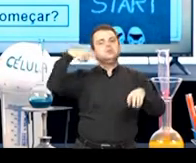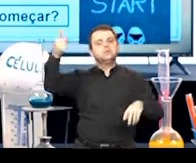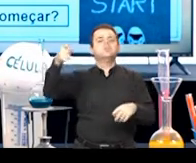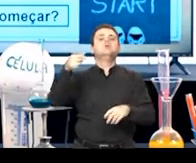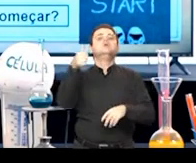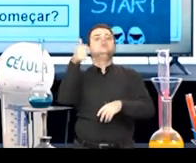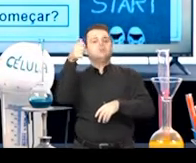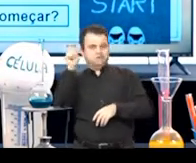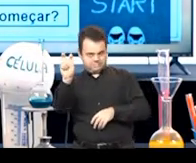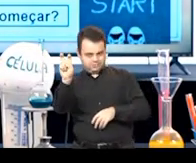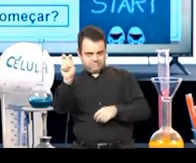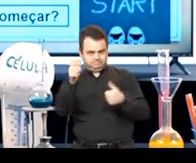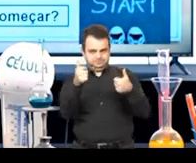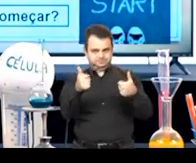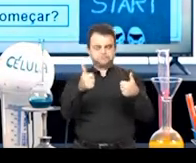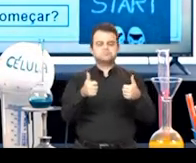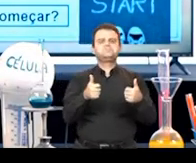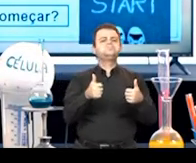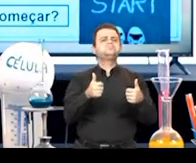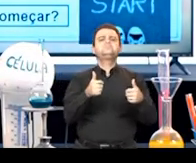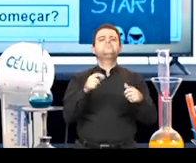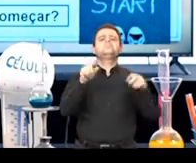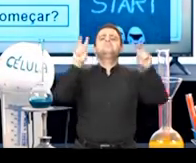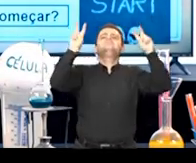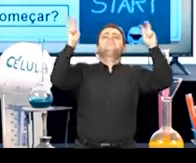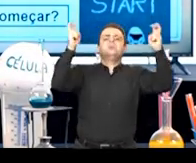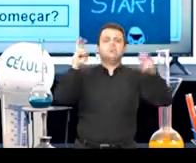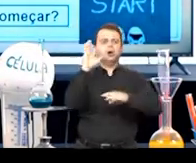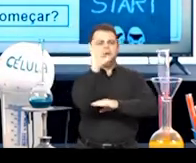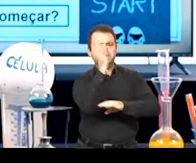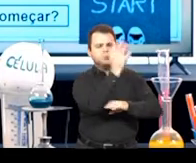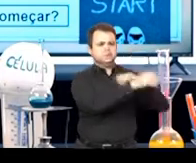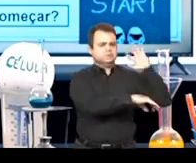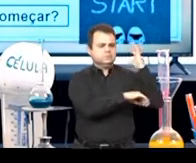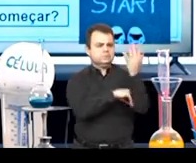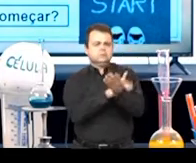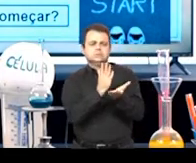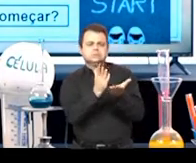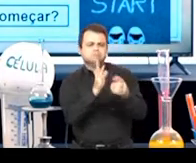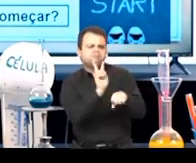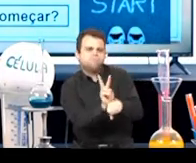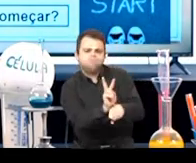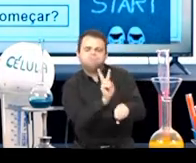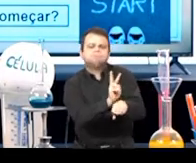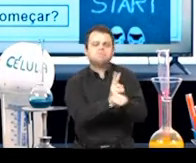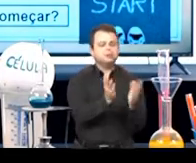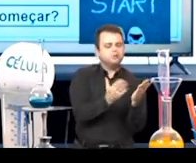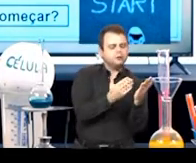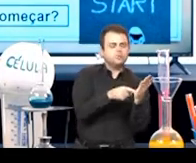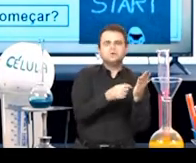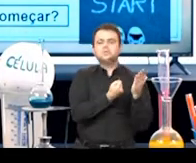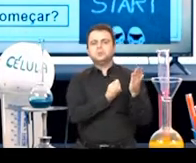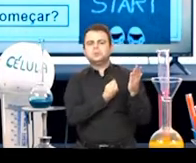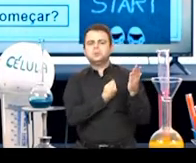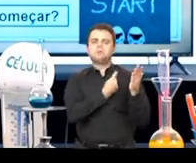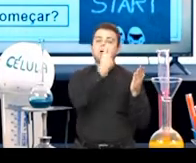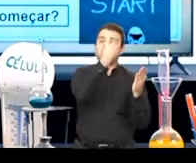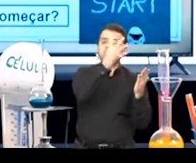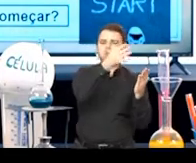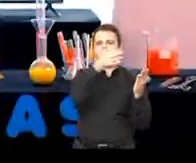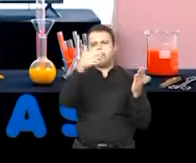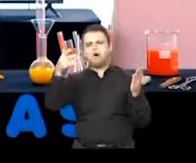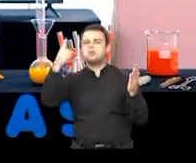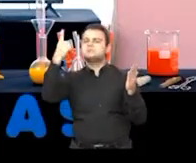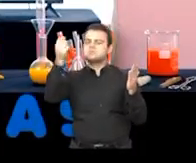15. A primeira atividade fala sobre conservação da natureza e você vai encontrar da página 14 até a